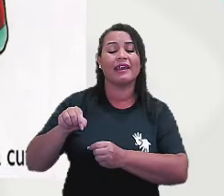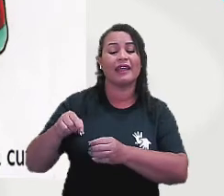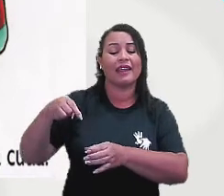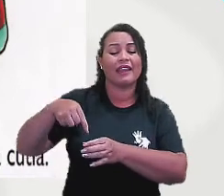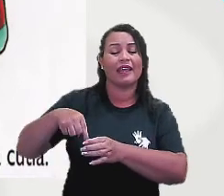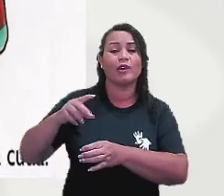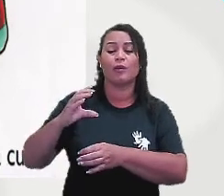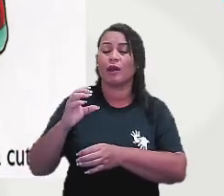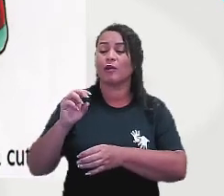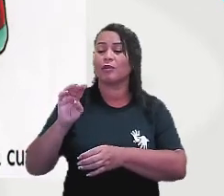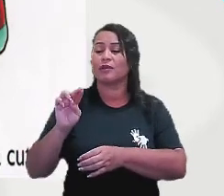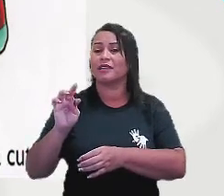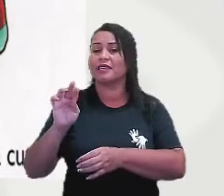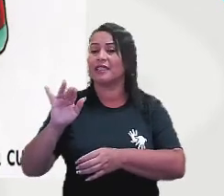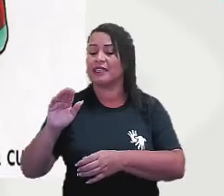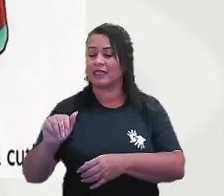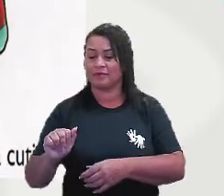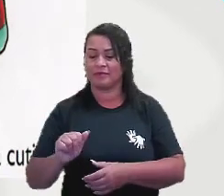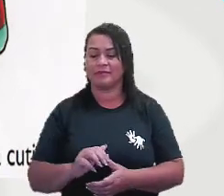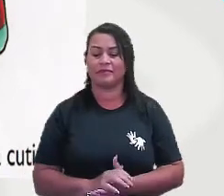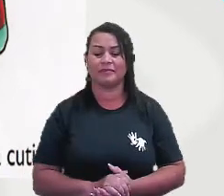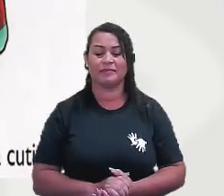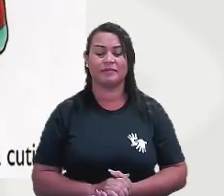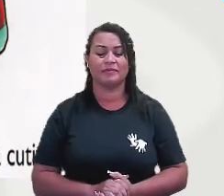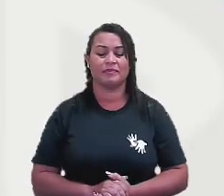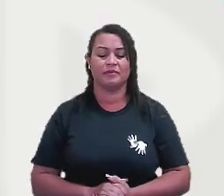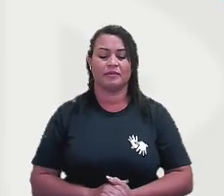a cutia.